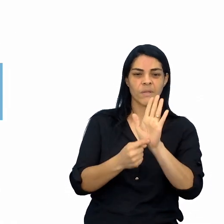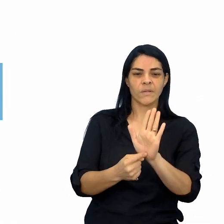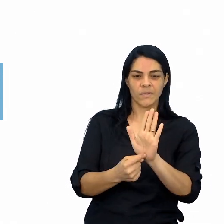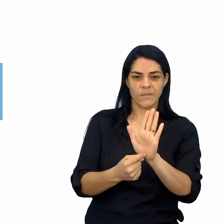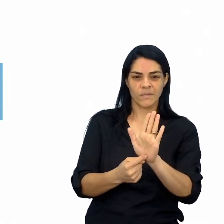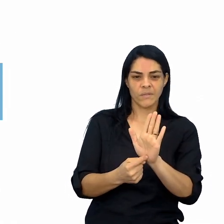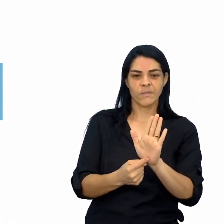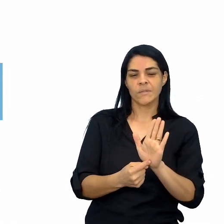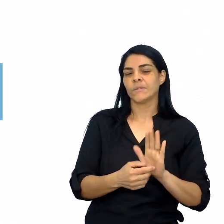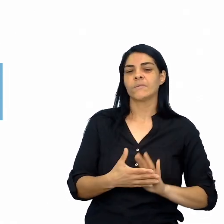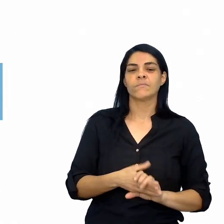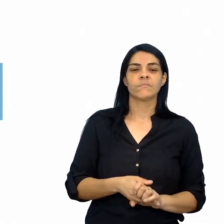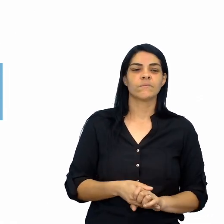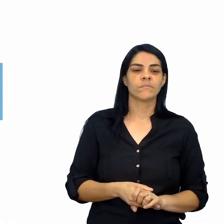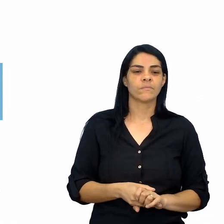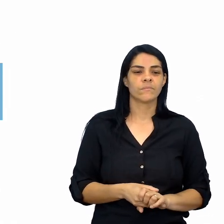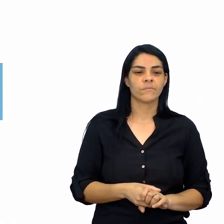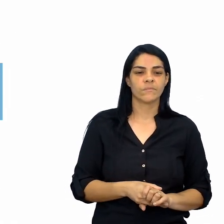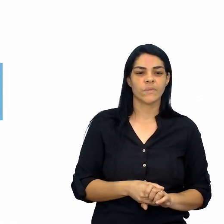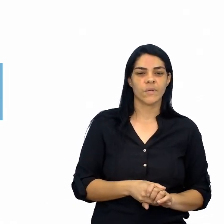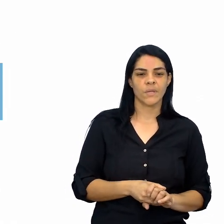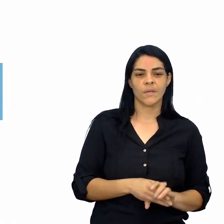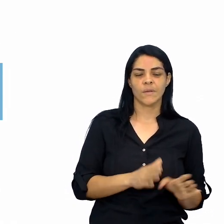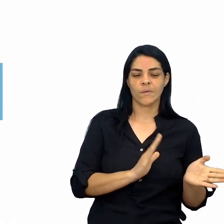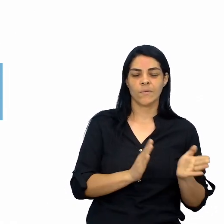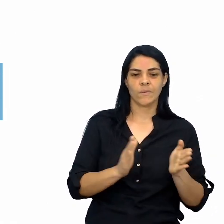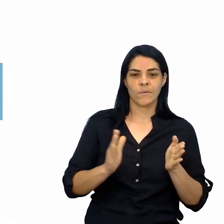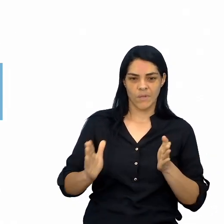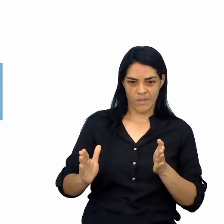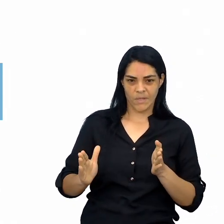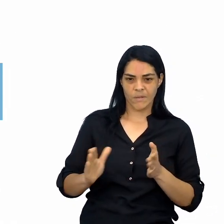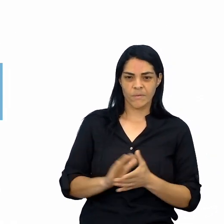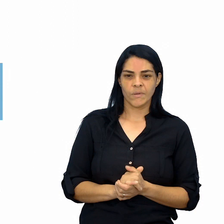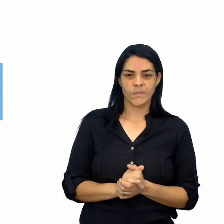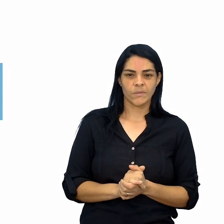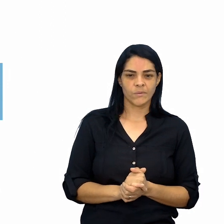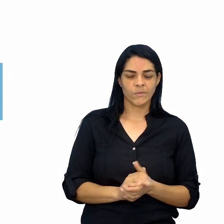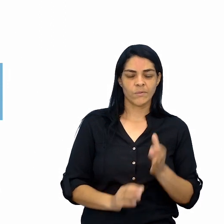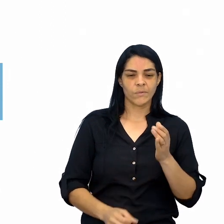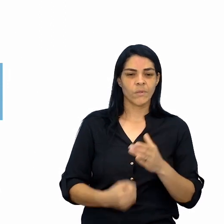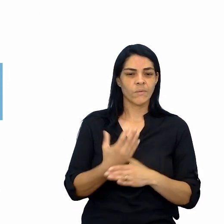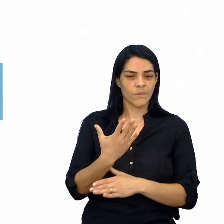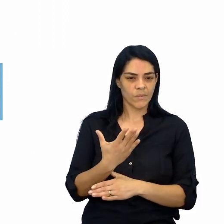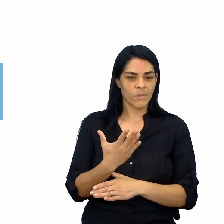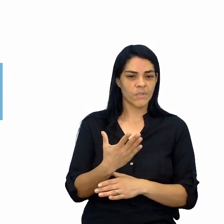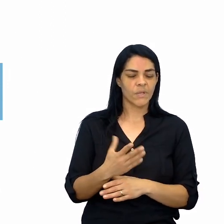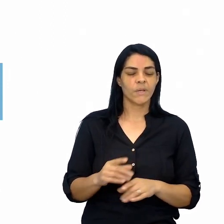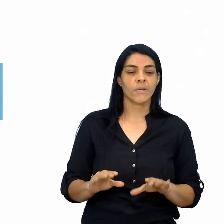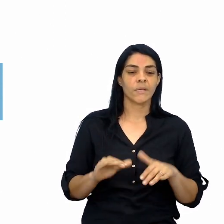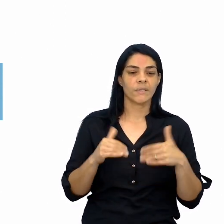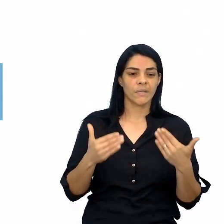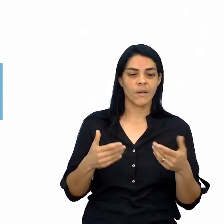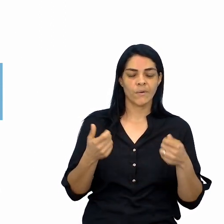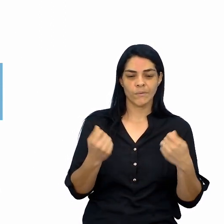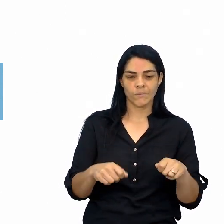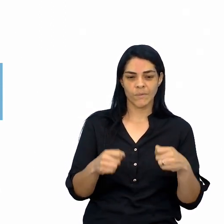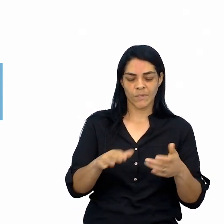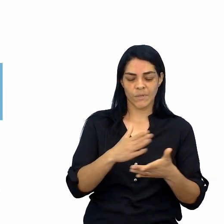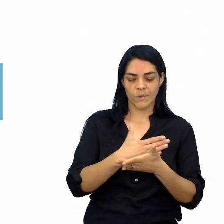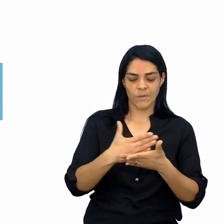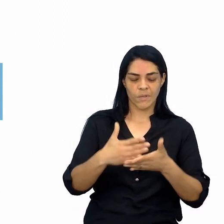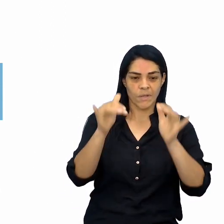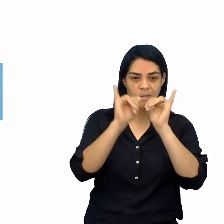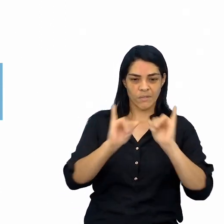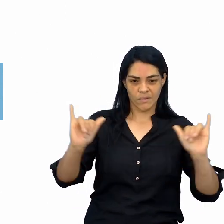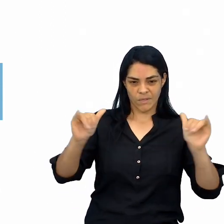Os Parâmetros da Situação de Produção, né? E, de fato, eu preciso começar dizendo